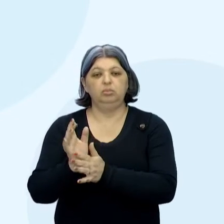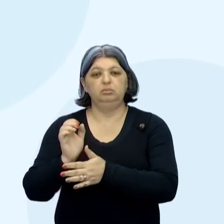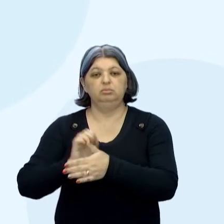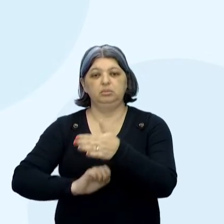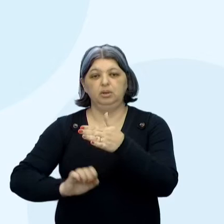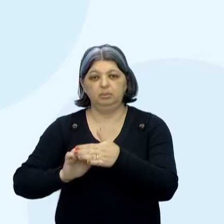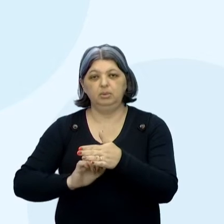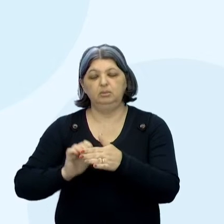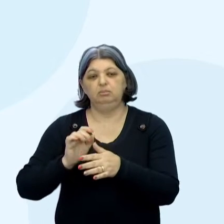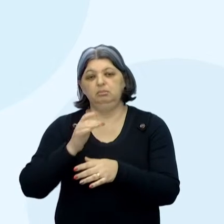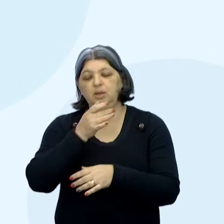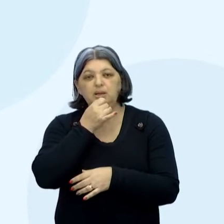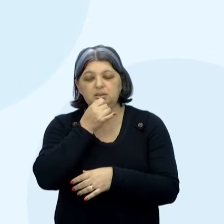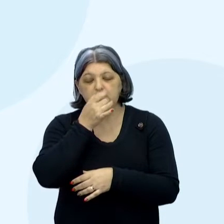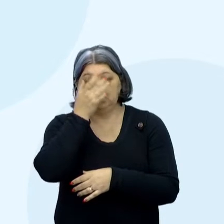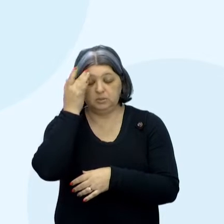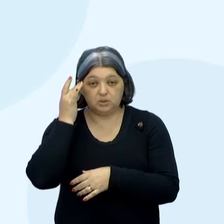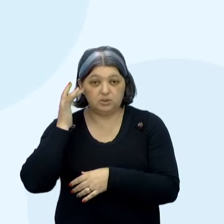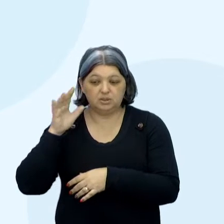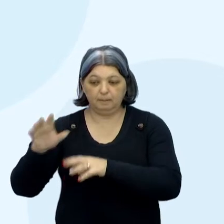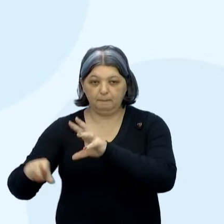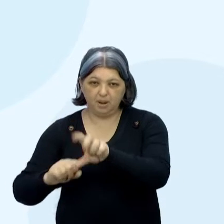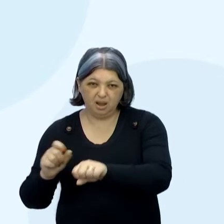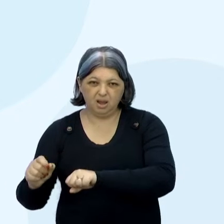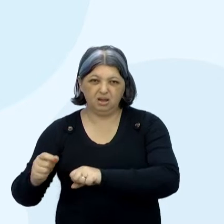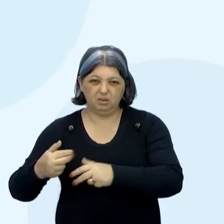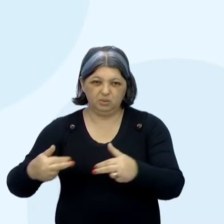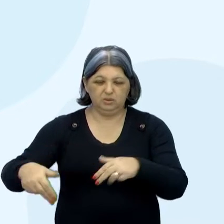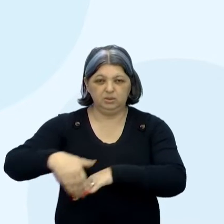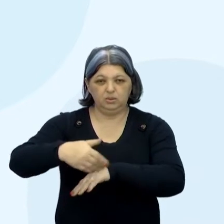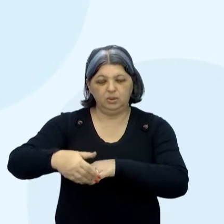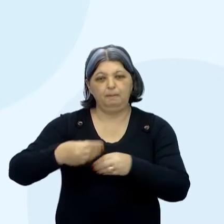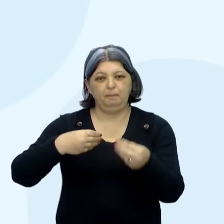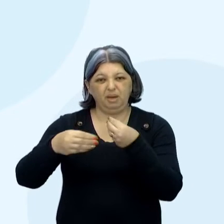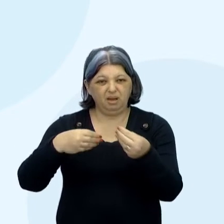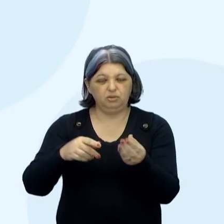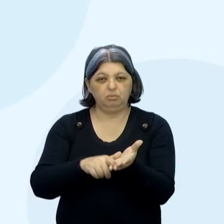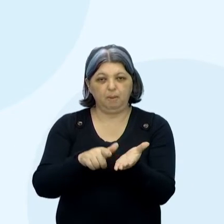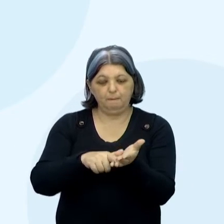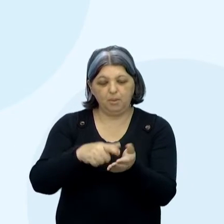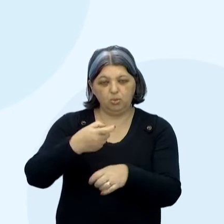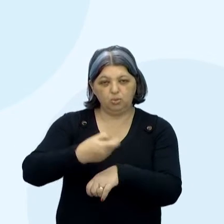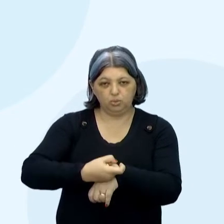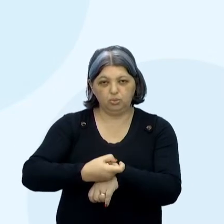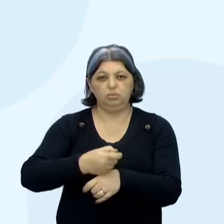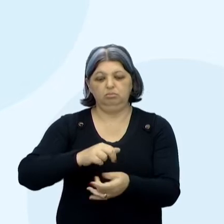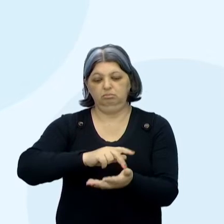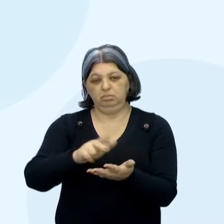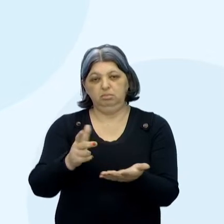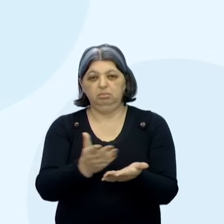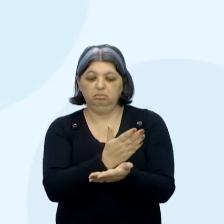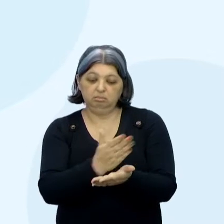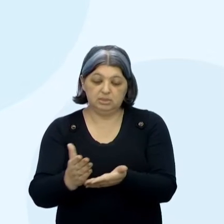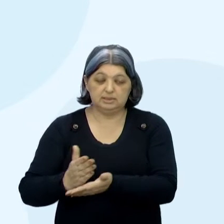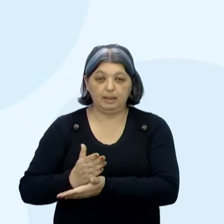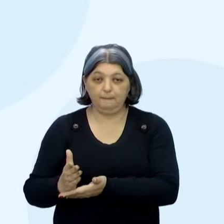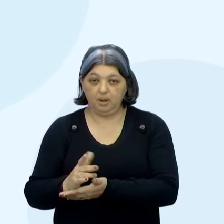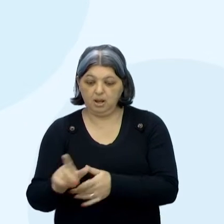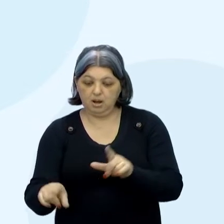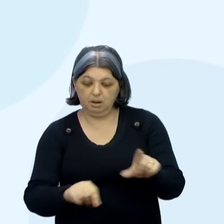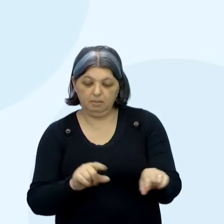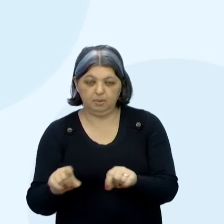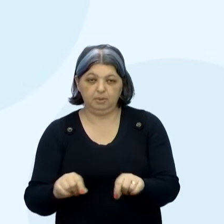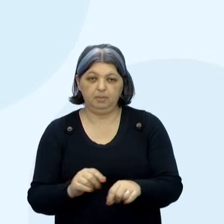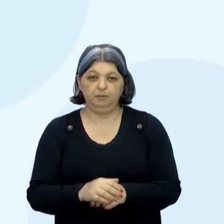né, dos catadores. Eles vão lá, né, pegam plástico, papelão, separam tudo, né?